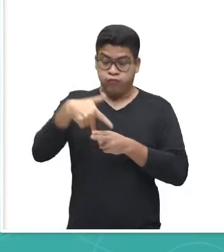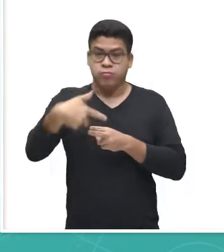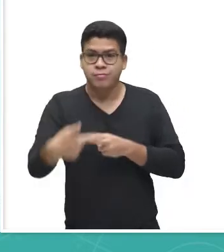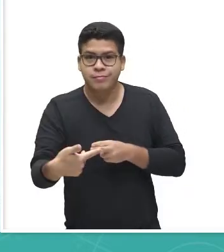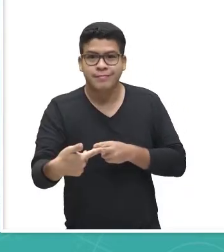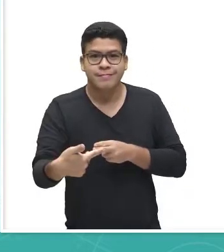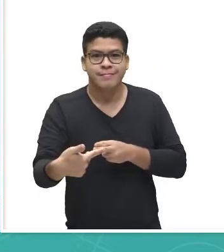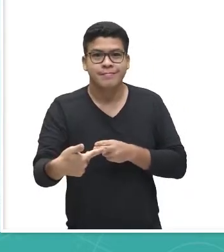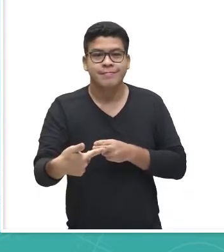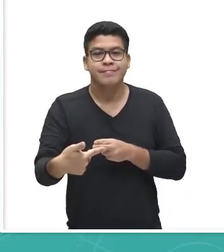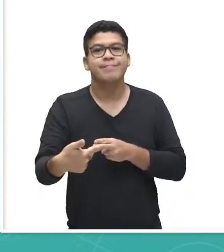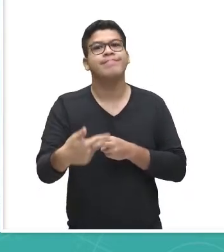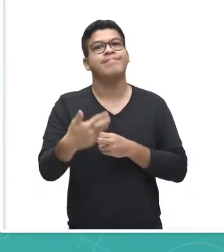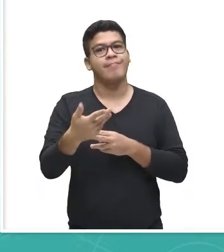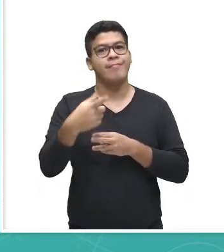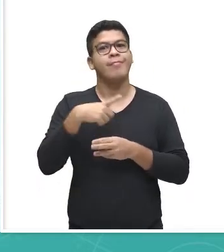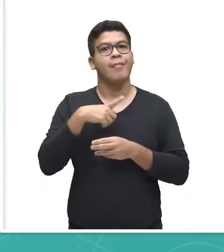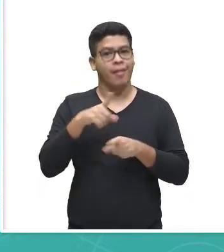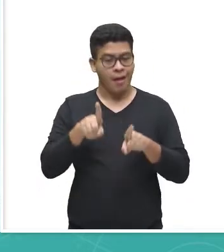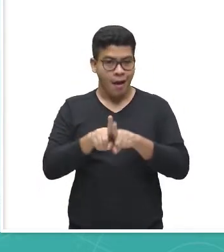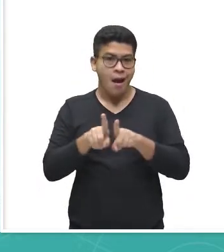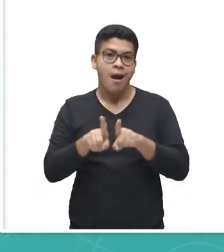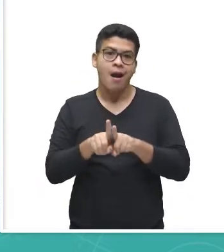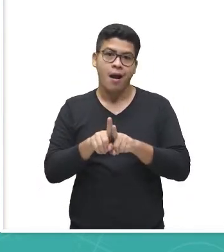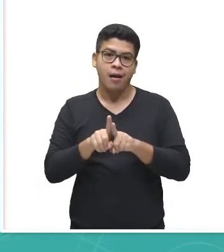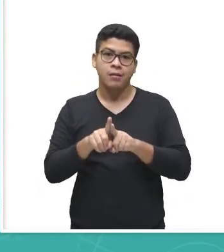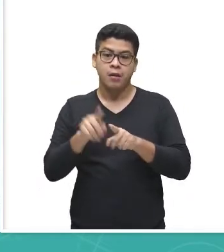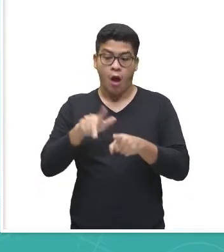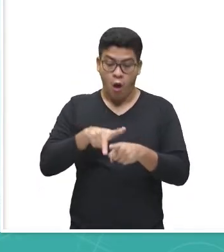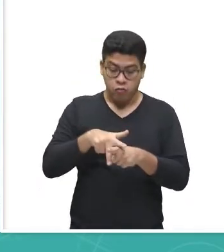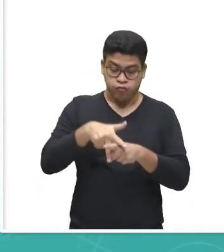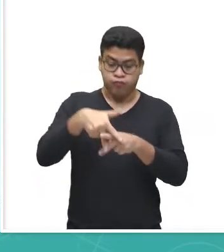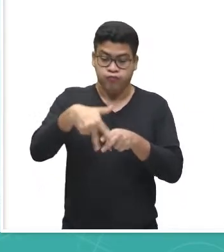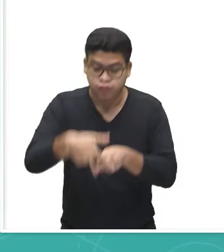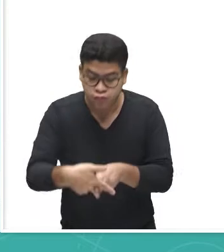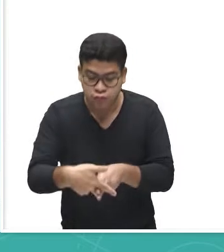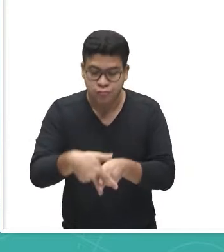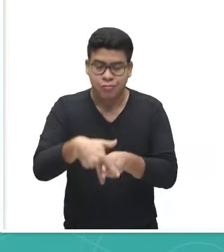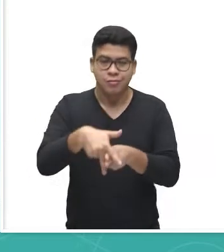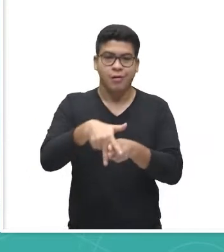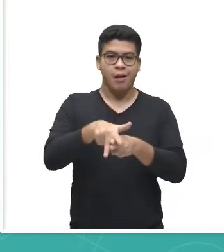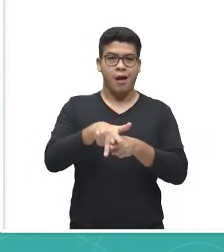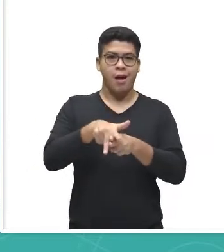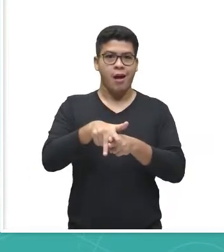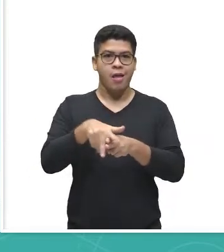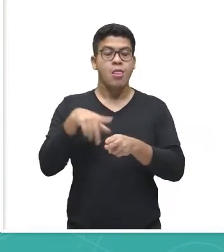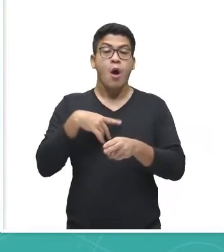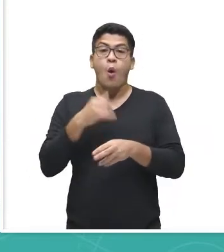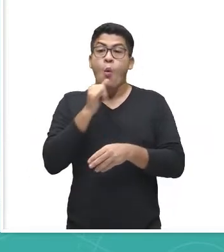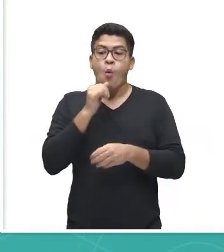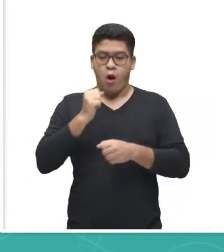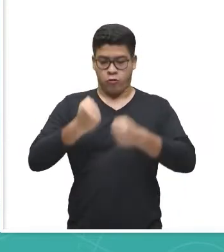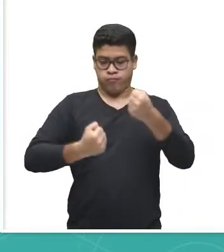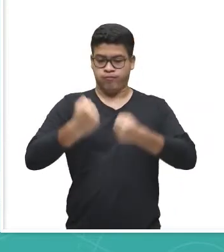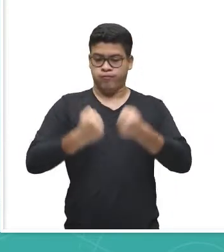ao solo, ele tende a ir para frente e voltar. Né? Como no caso de uma freada de um carro